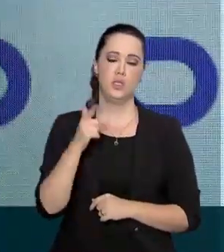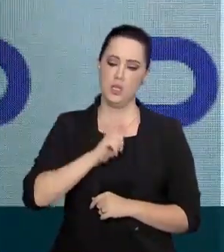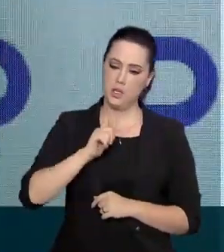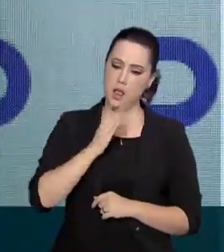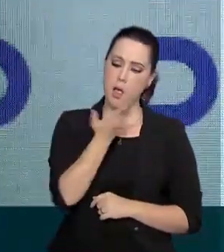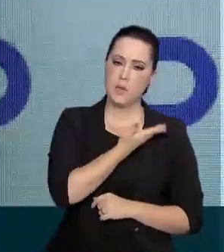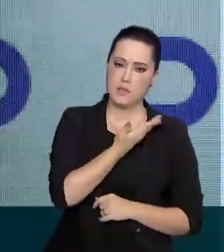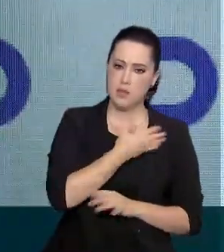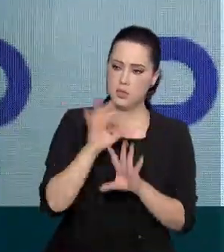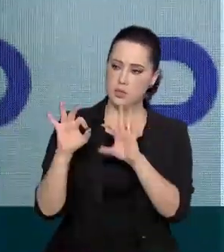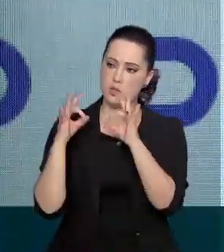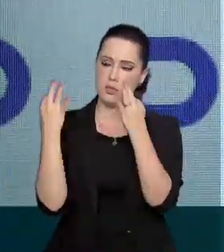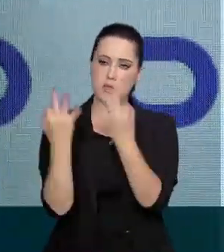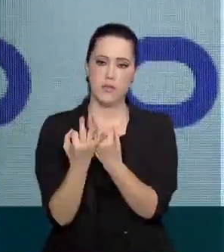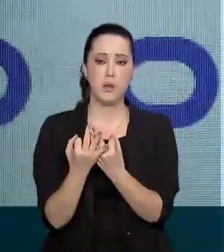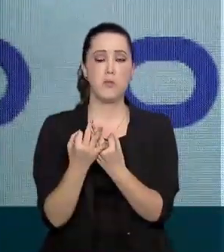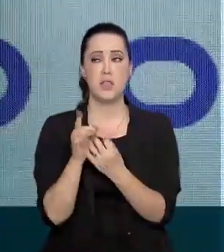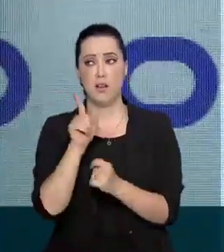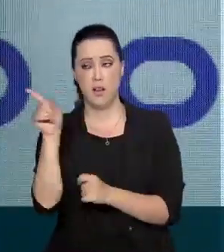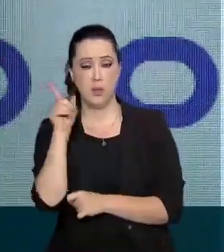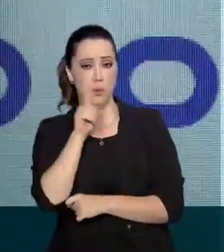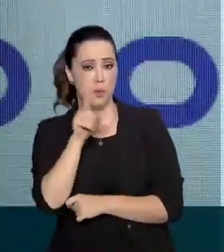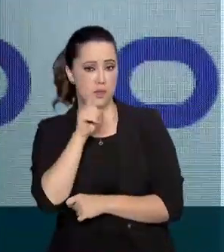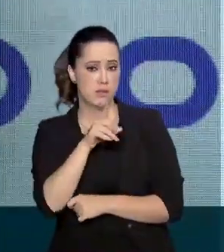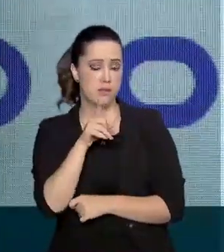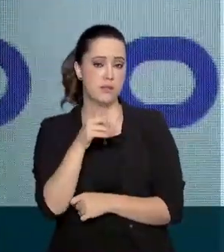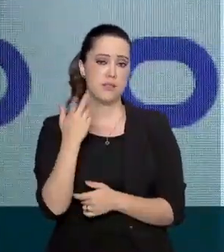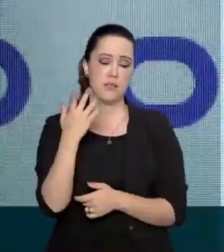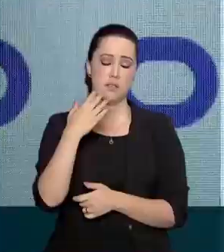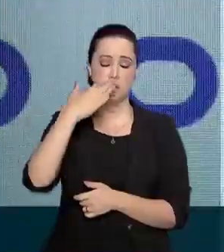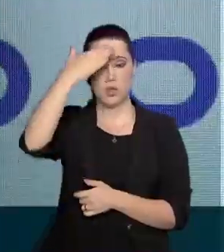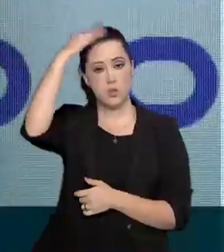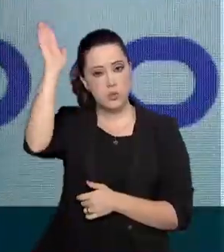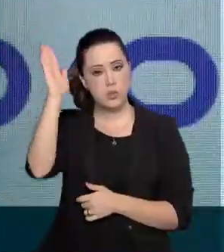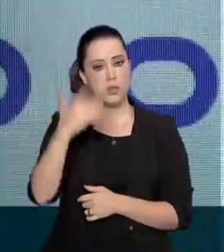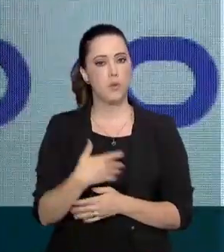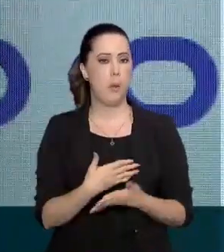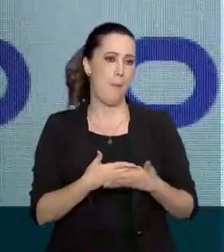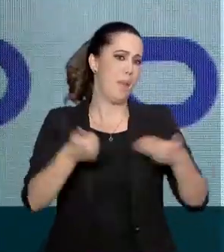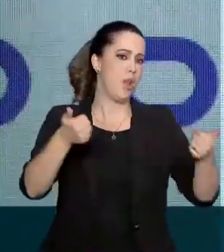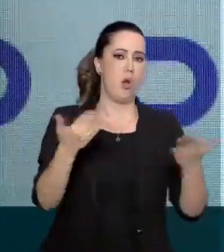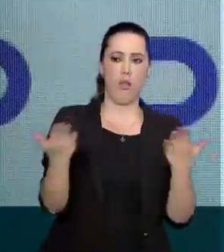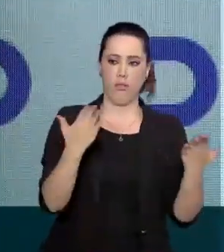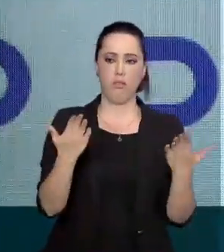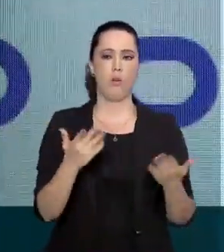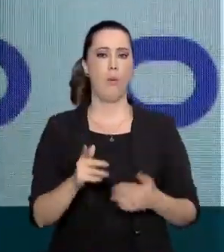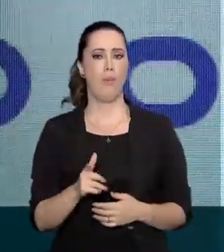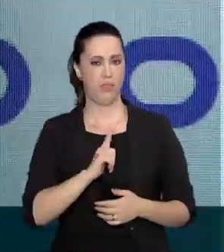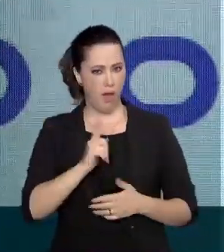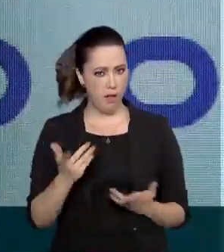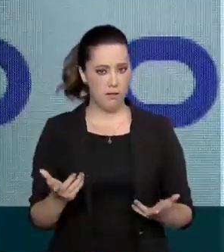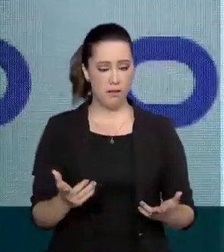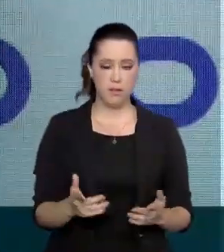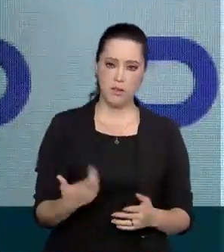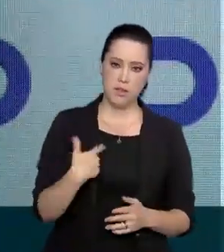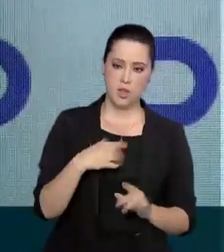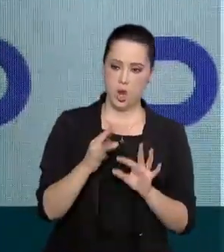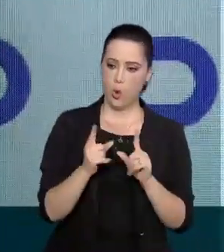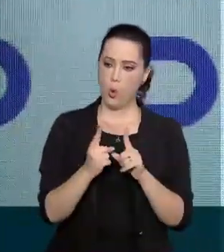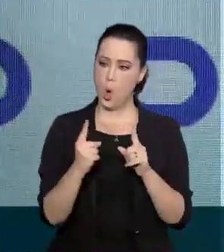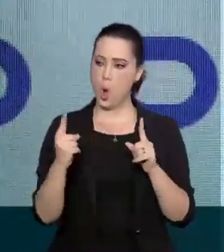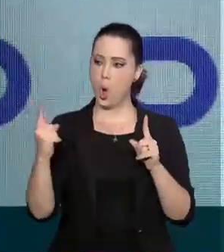amizade e simpatia da família Donald Trump. Alguém quer melhor do que isso? Como cartão de visita para nós? E vou ficar longe do meu